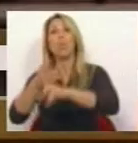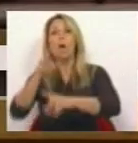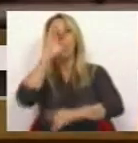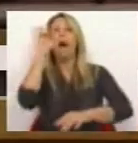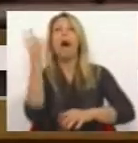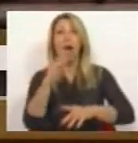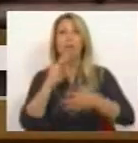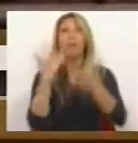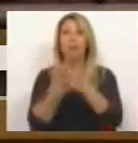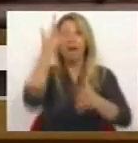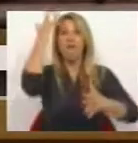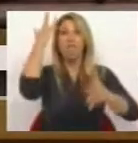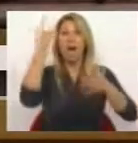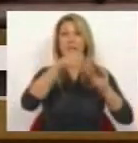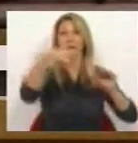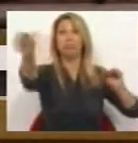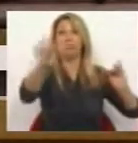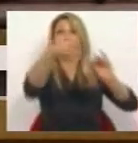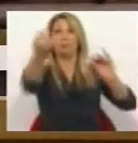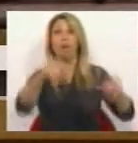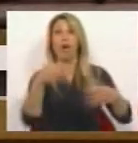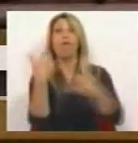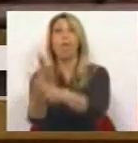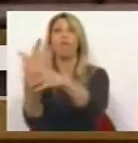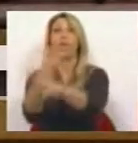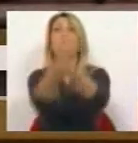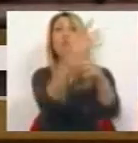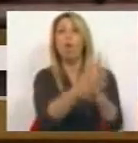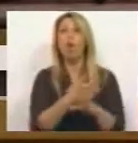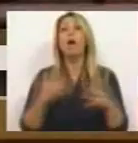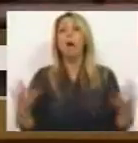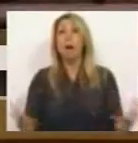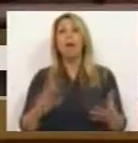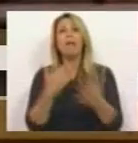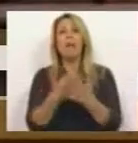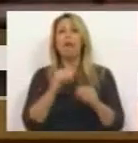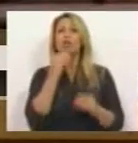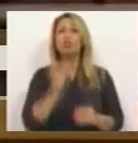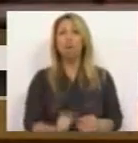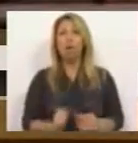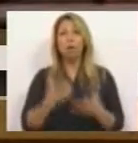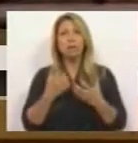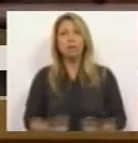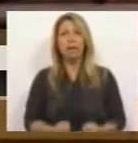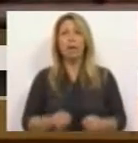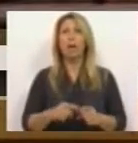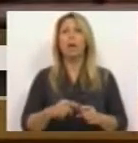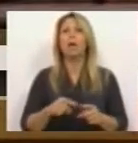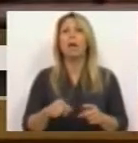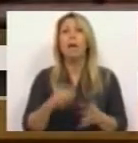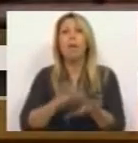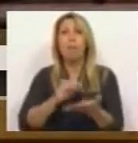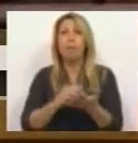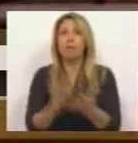grandes distâncias, que satura o meio ambiente, que empobrece os solos, que seca as linhas de água e que cresce sempre